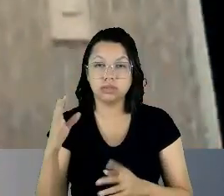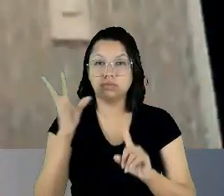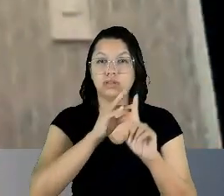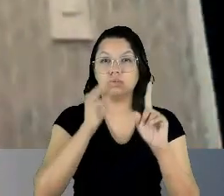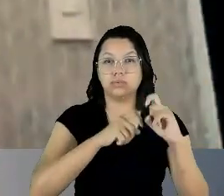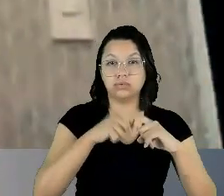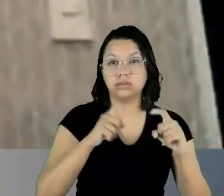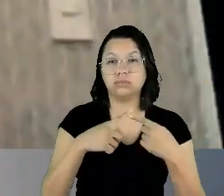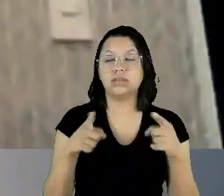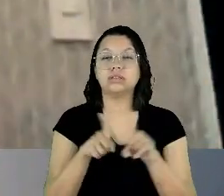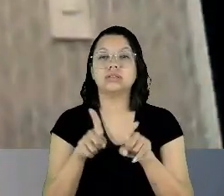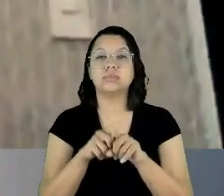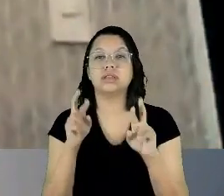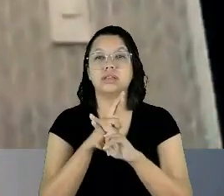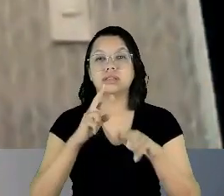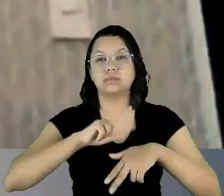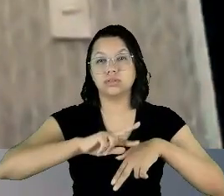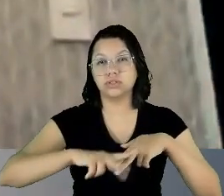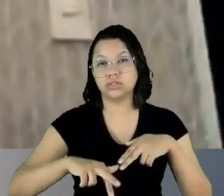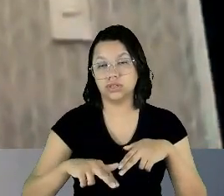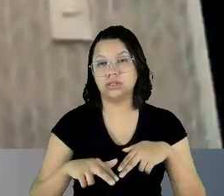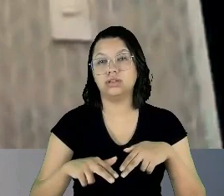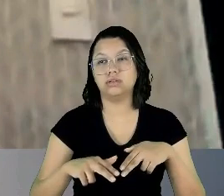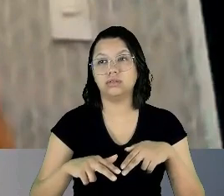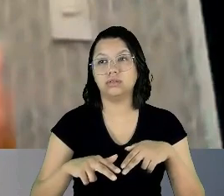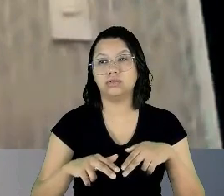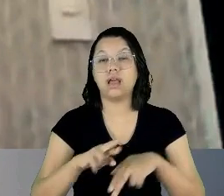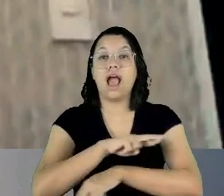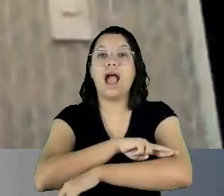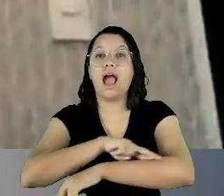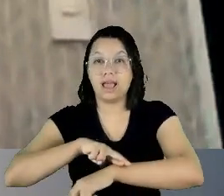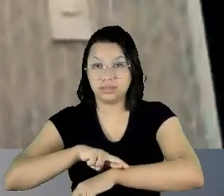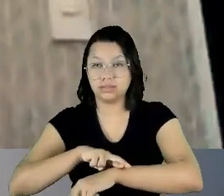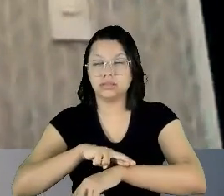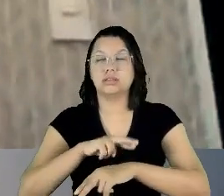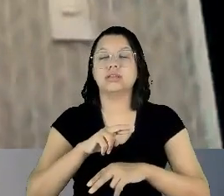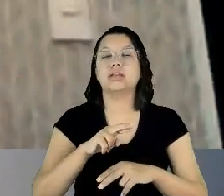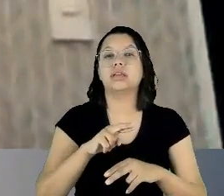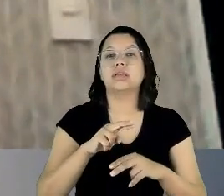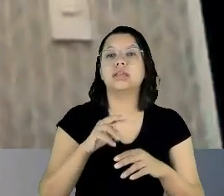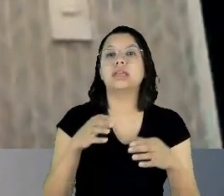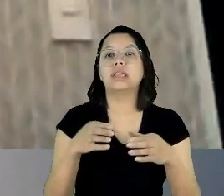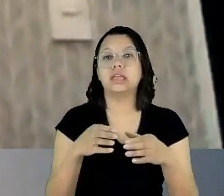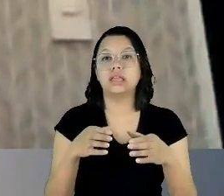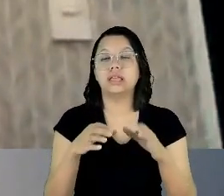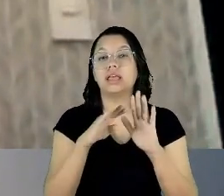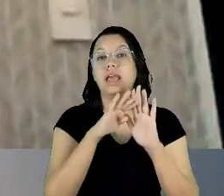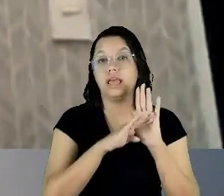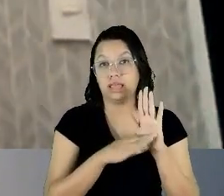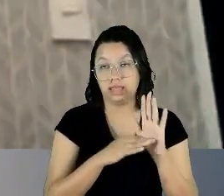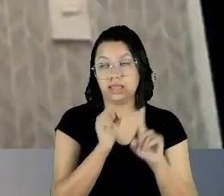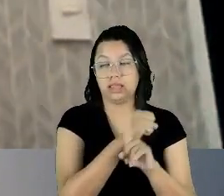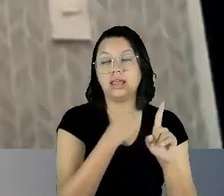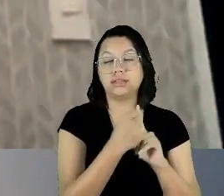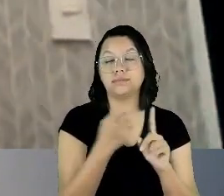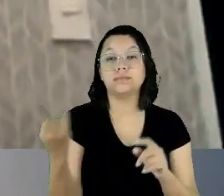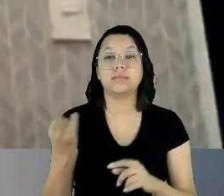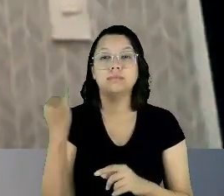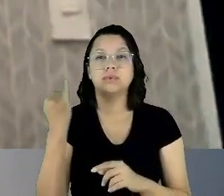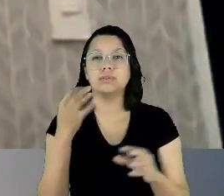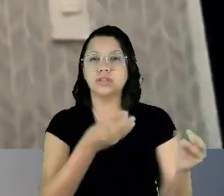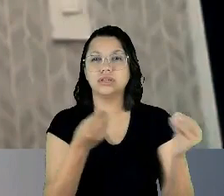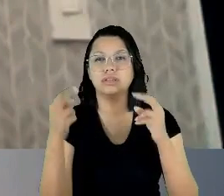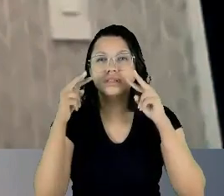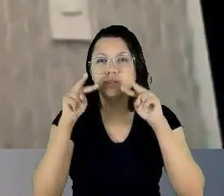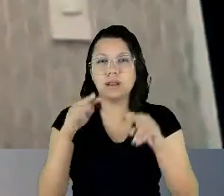importunação, mas também em questões de gênero e classe, de raça e classe. Então, foi muito importante trazer esse olhar, assim, porque eu acho que